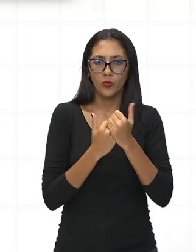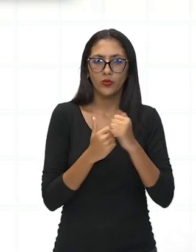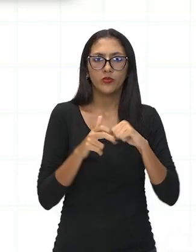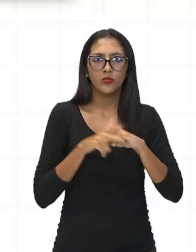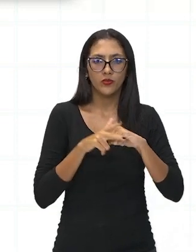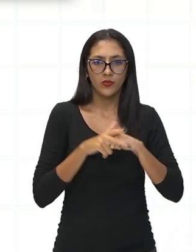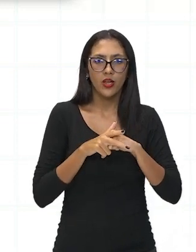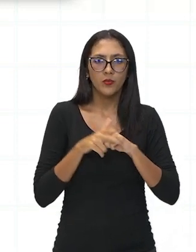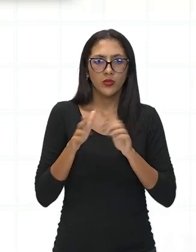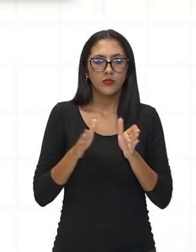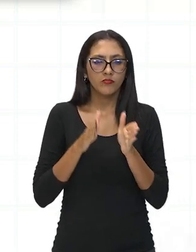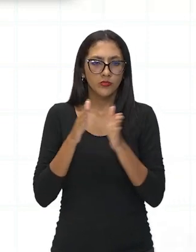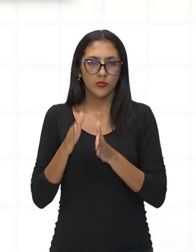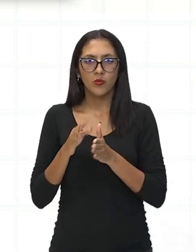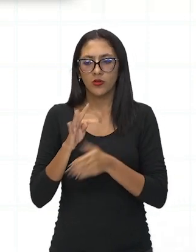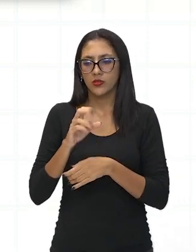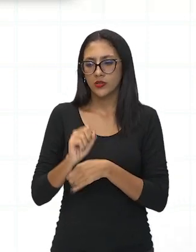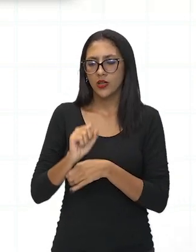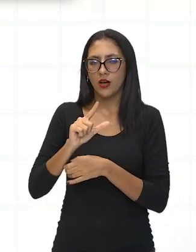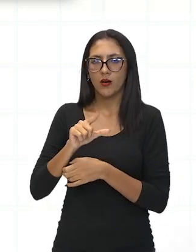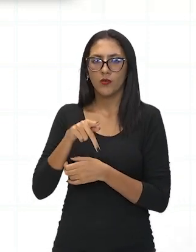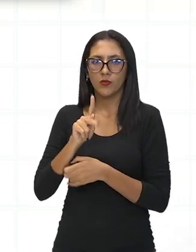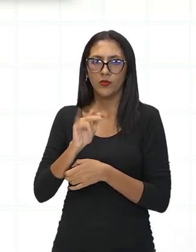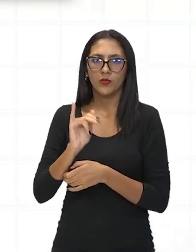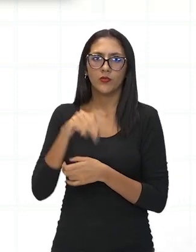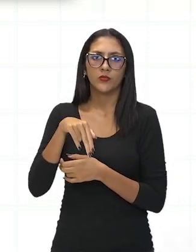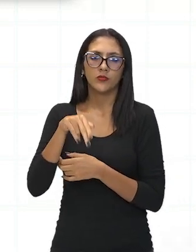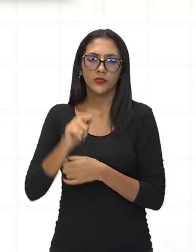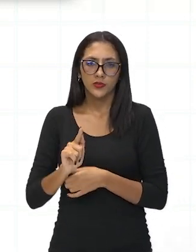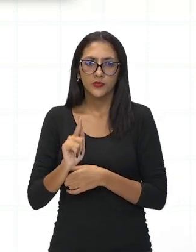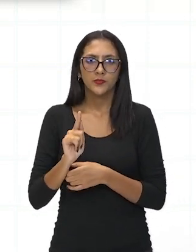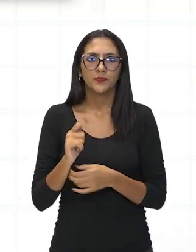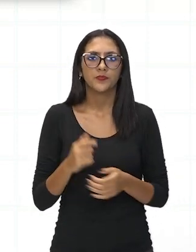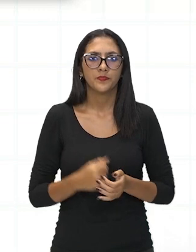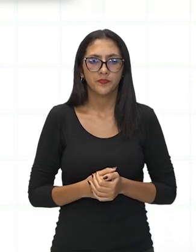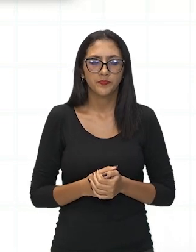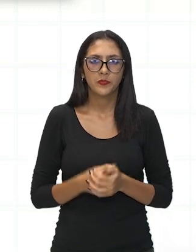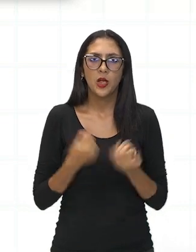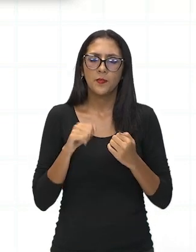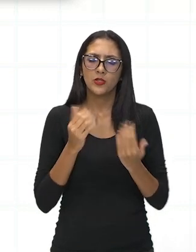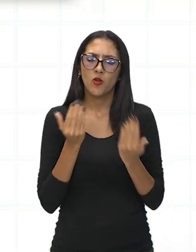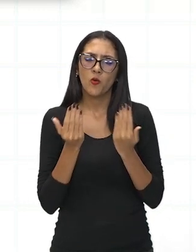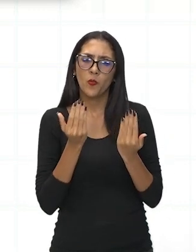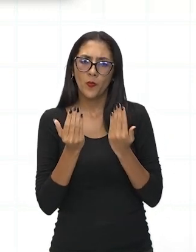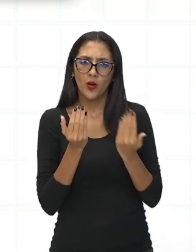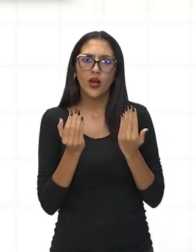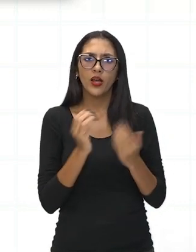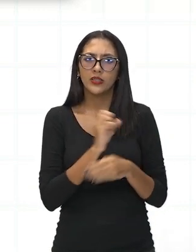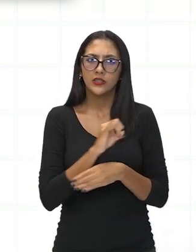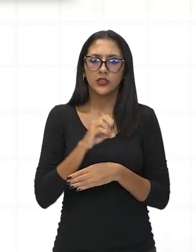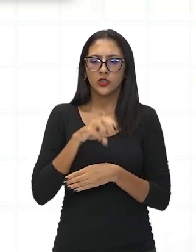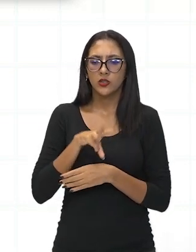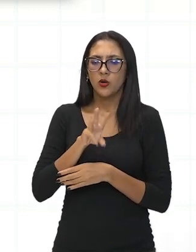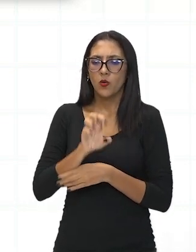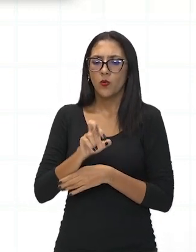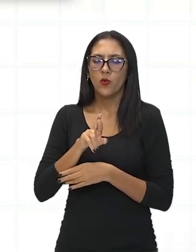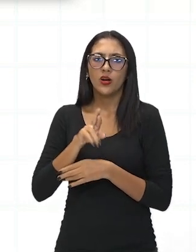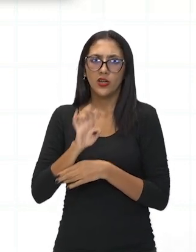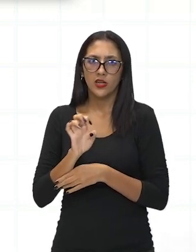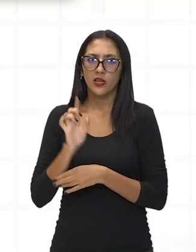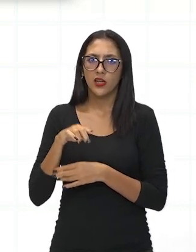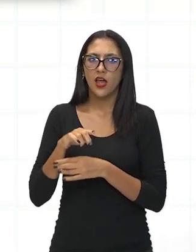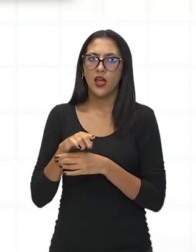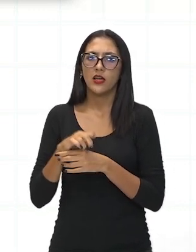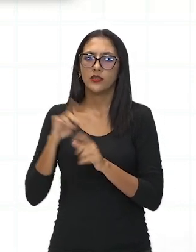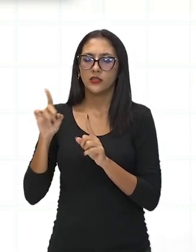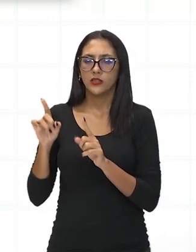caso é o talking, tá? Então, precisa saber que usa was ou were para plurais e was é singular. E o talk,